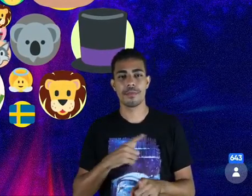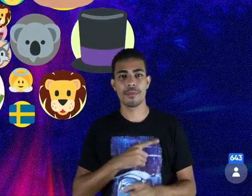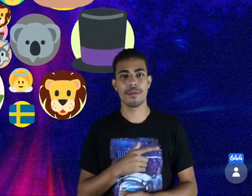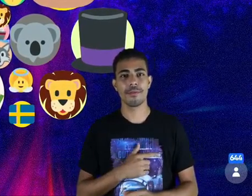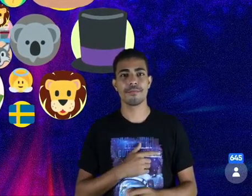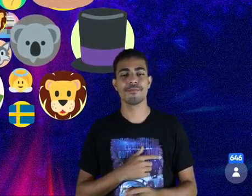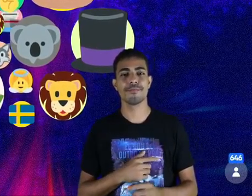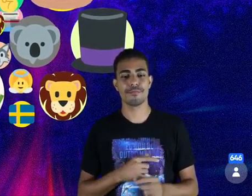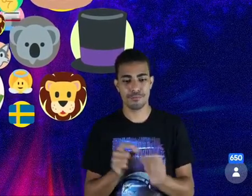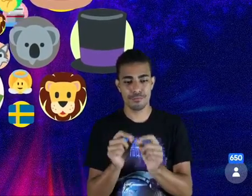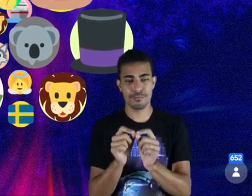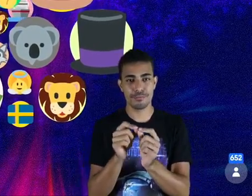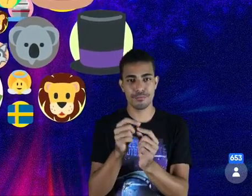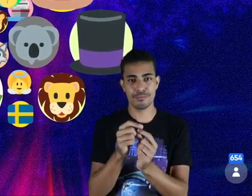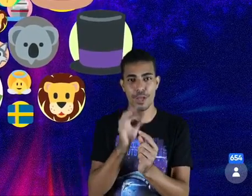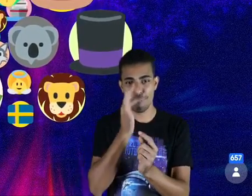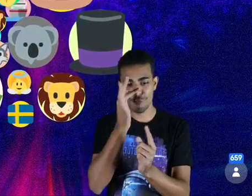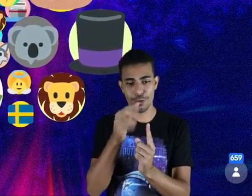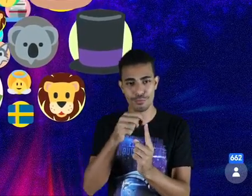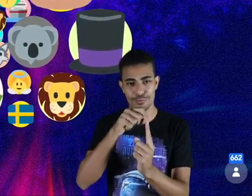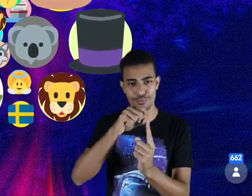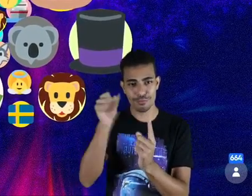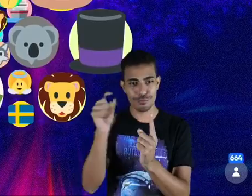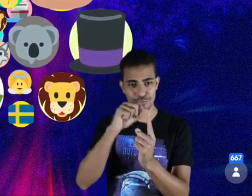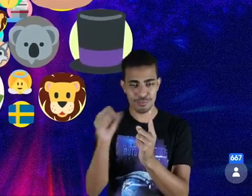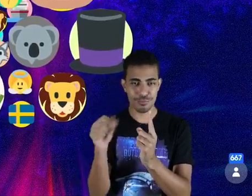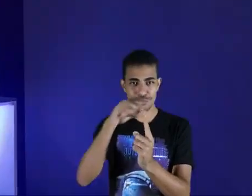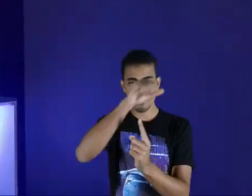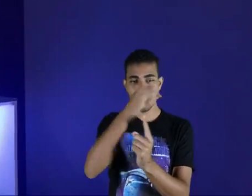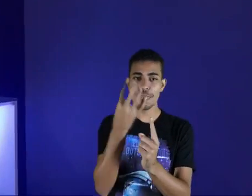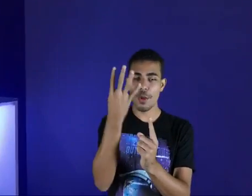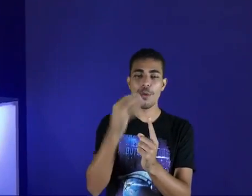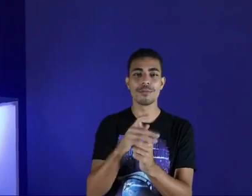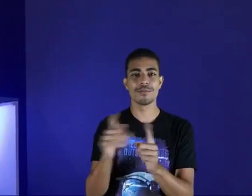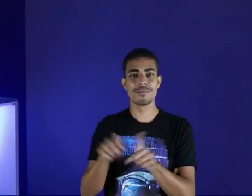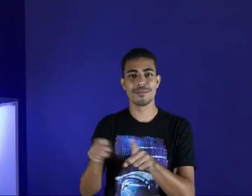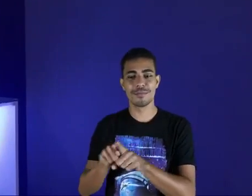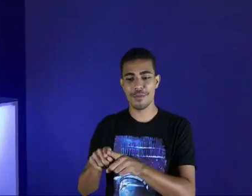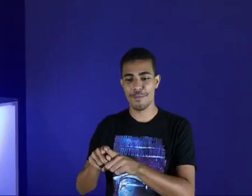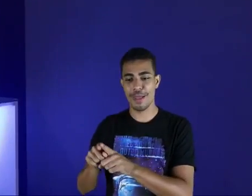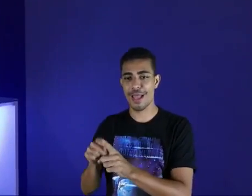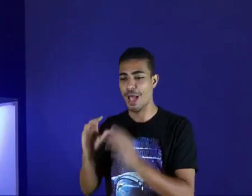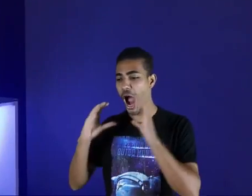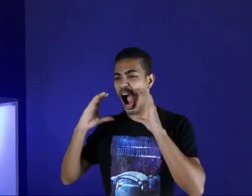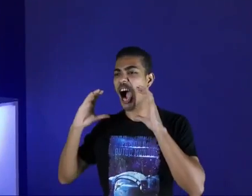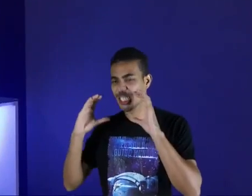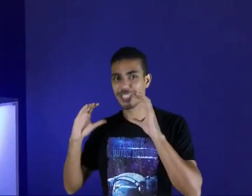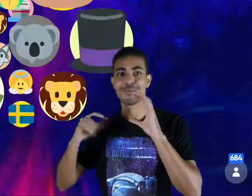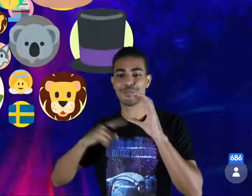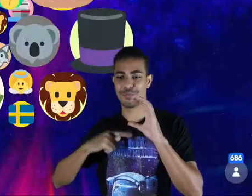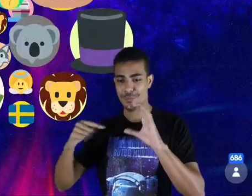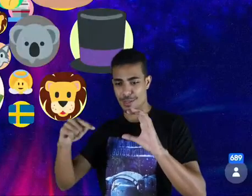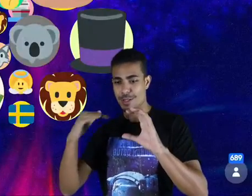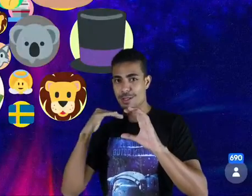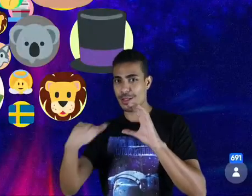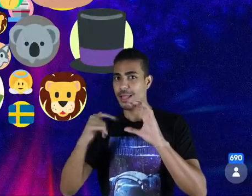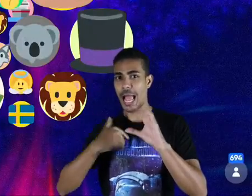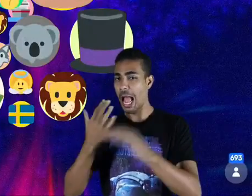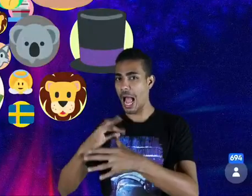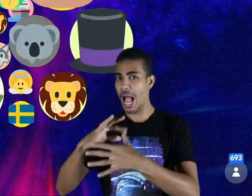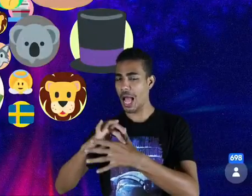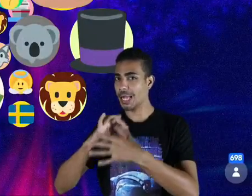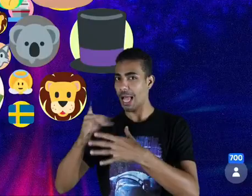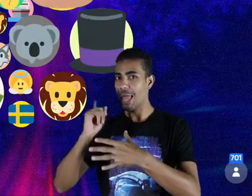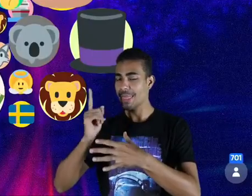folhas ali, tem um hambúrguer, aquele hambúrguer vegetariano, viu gente? É batizado no óleo da soja. Olha o hambúrguer ali, olha o fantasminha